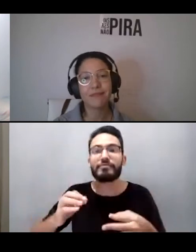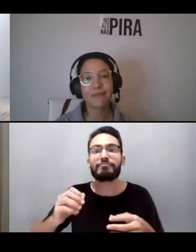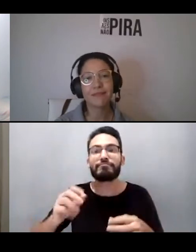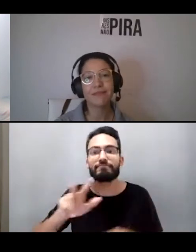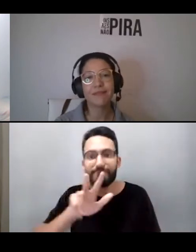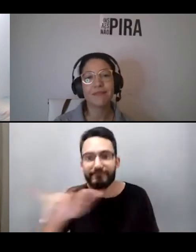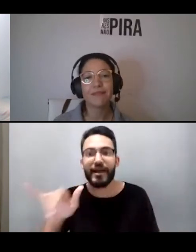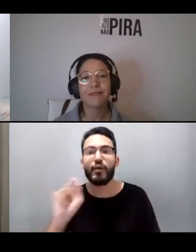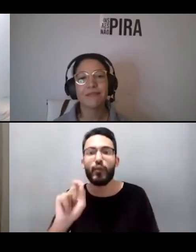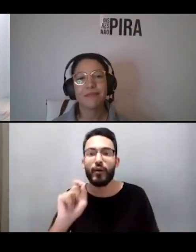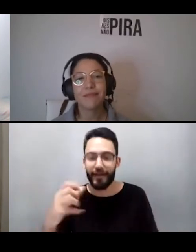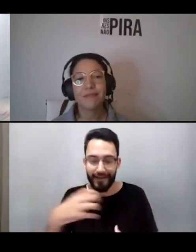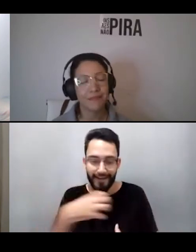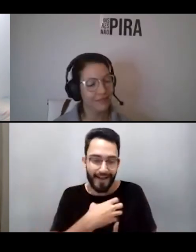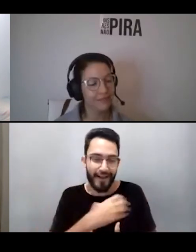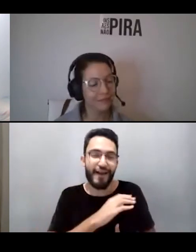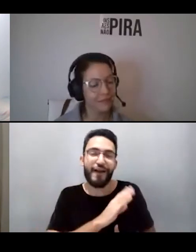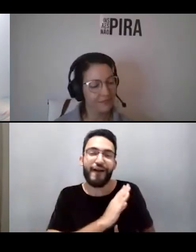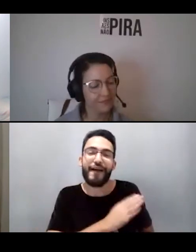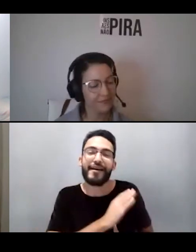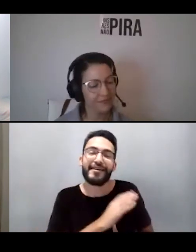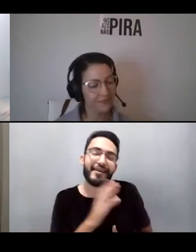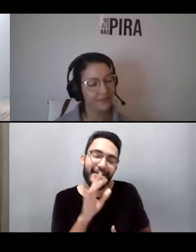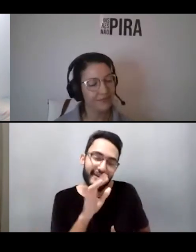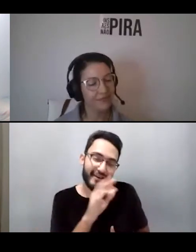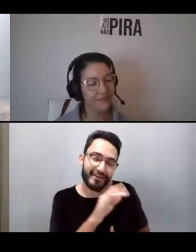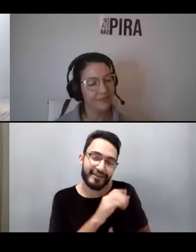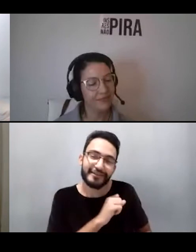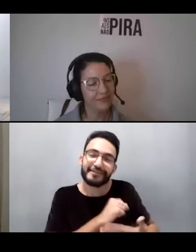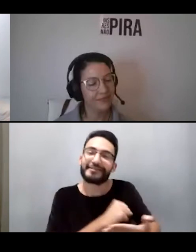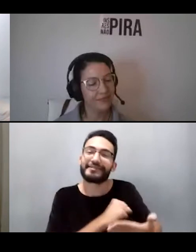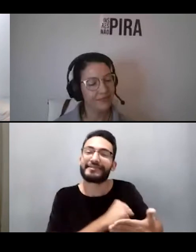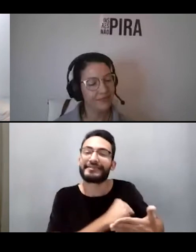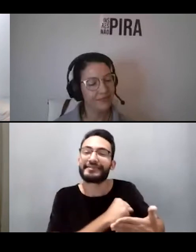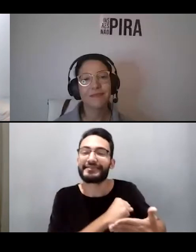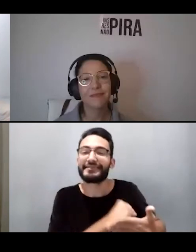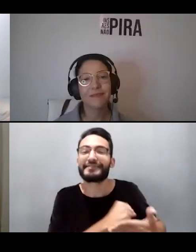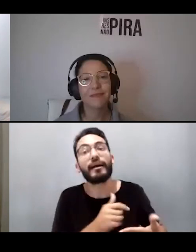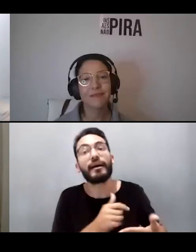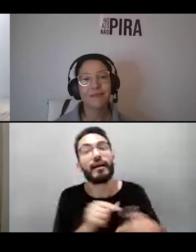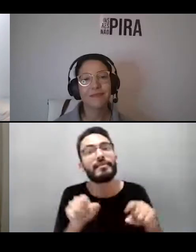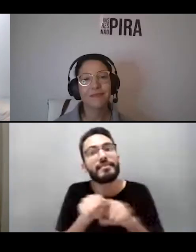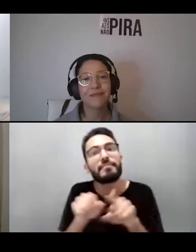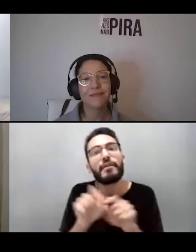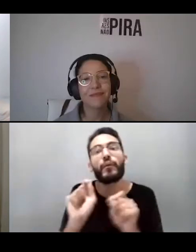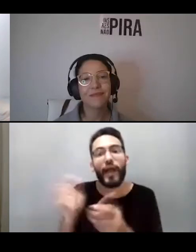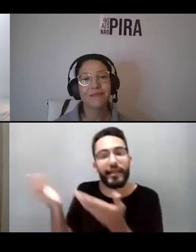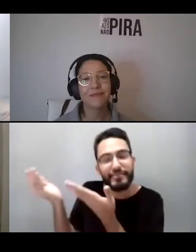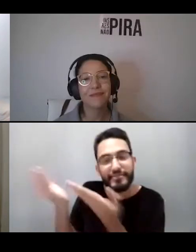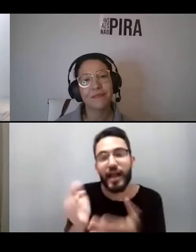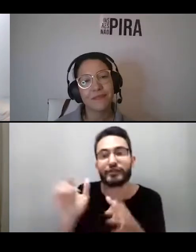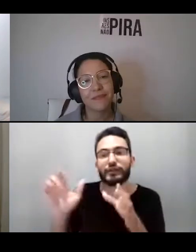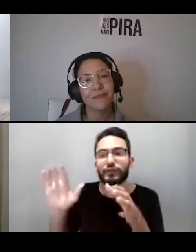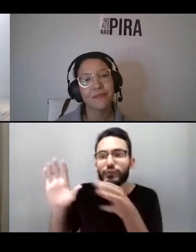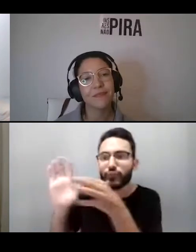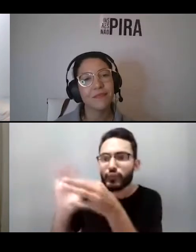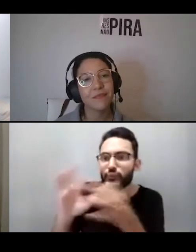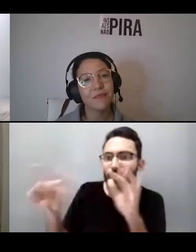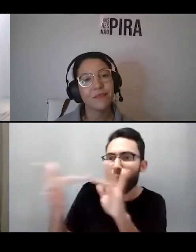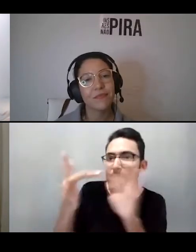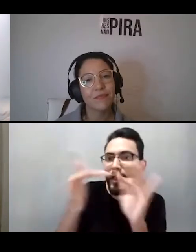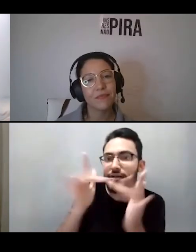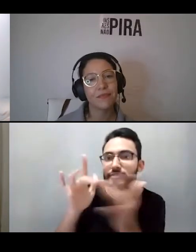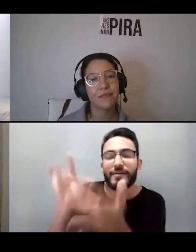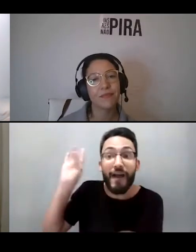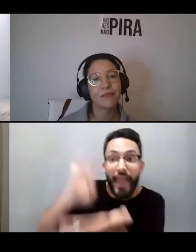você aquecer o coração. E com isso, né, a gente, né, traz conexões reais, né? As pessoas